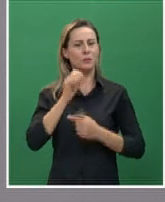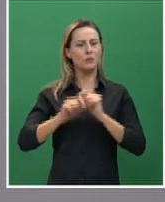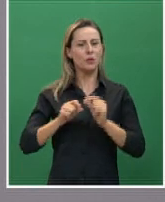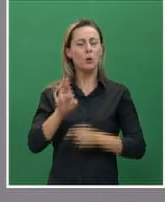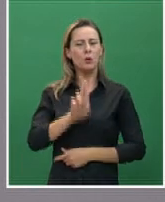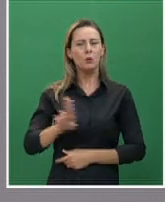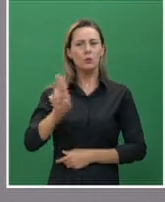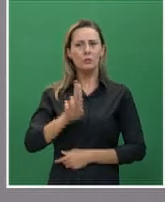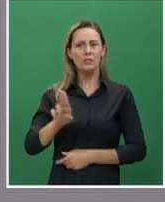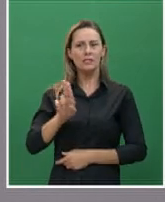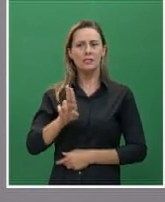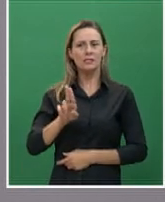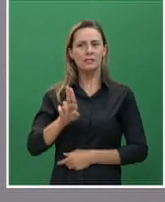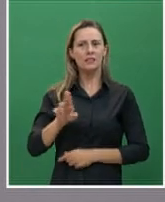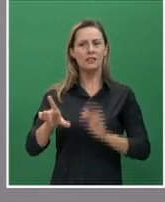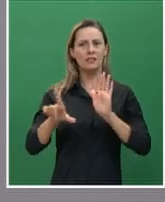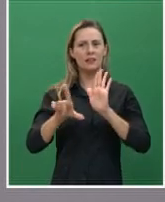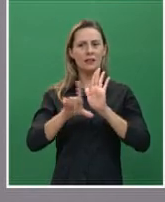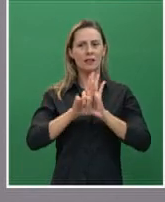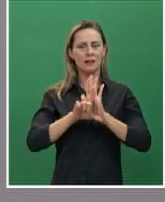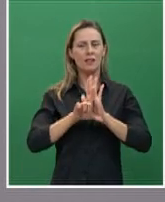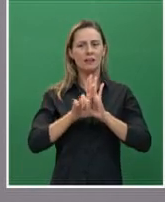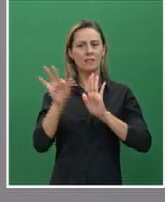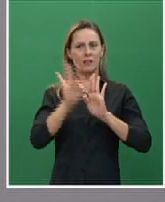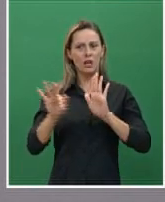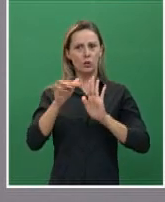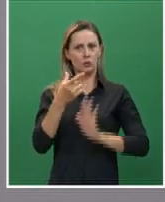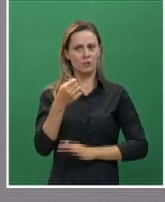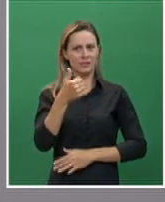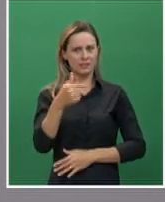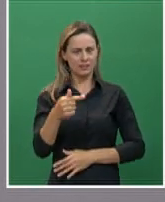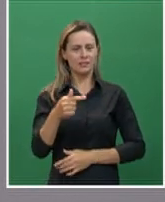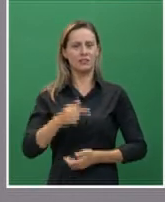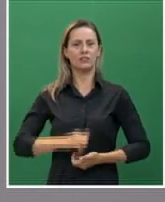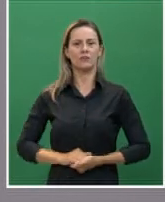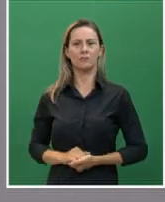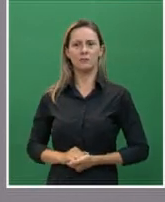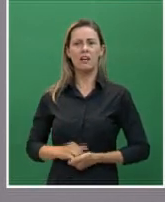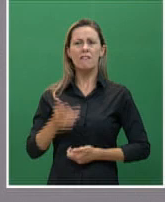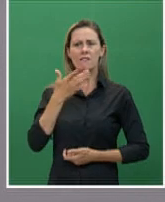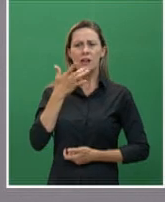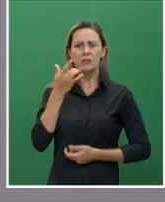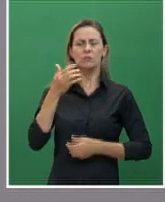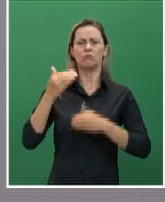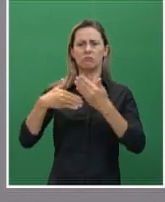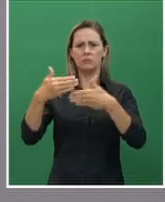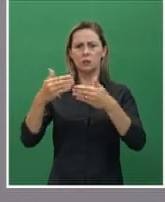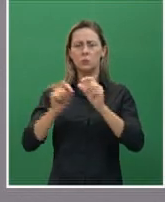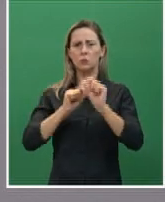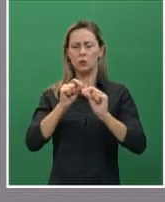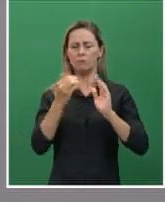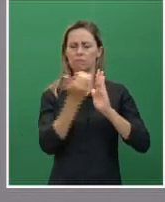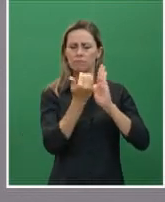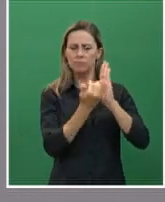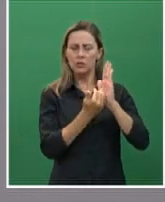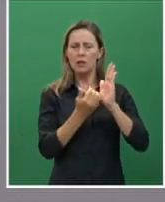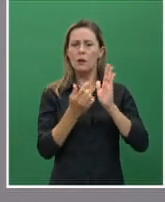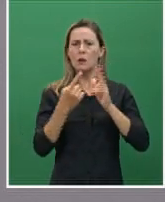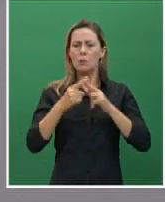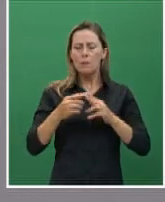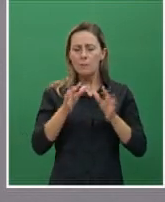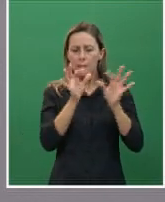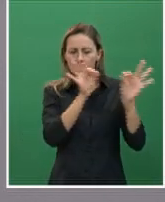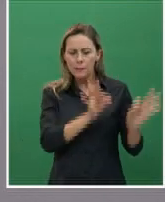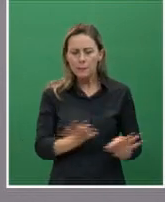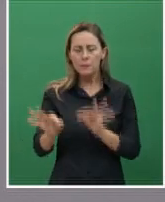utilizar reurb que uma lei federal 2017 é que facilita muito o processo é de regularização